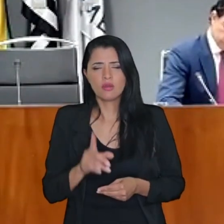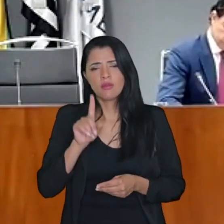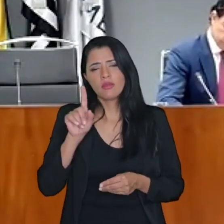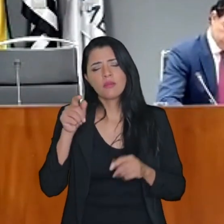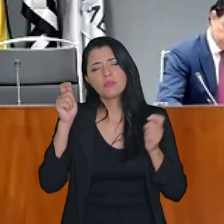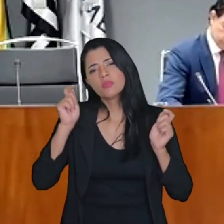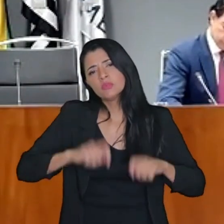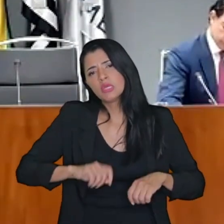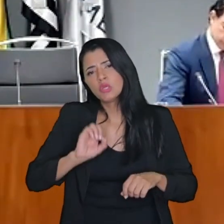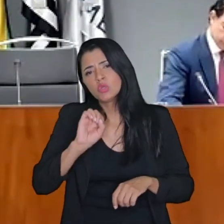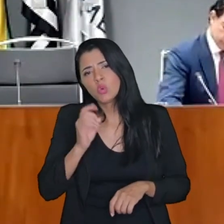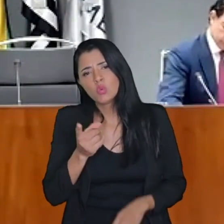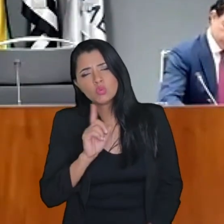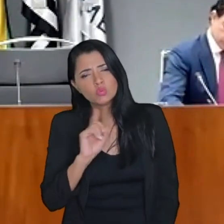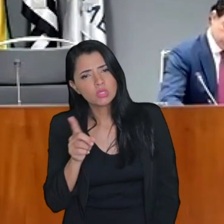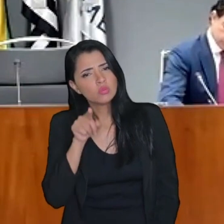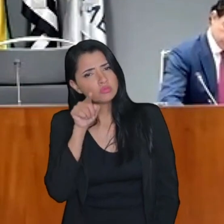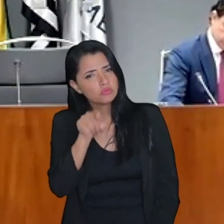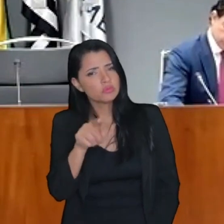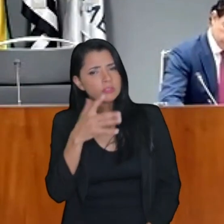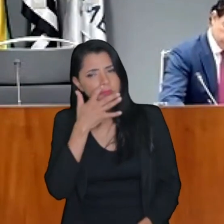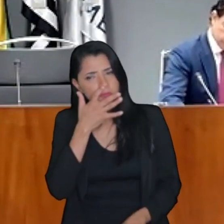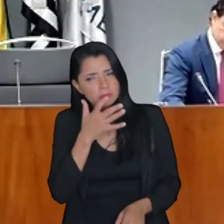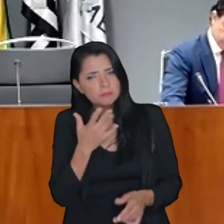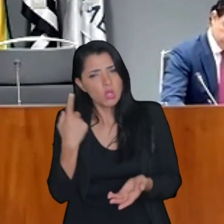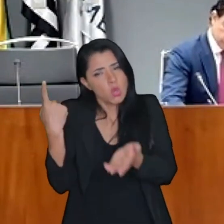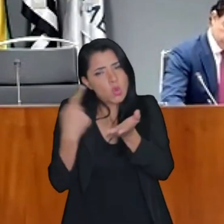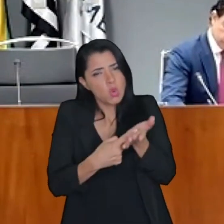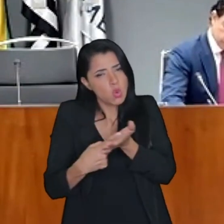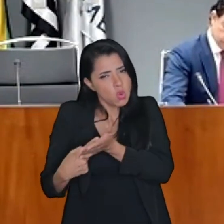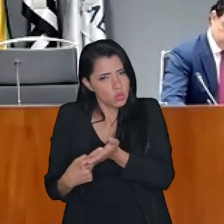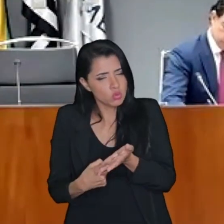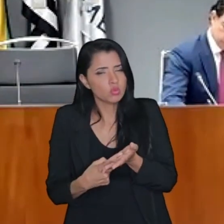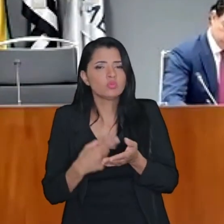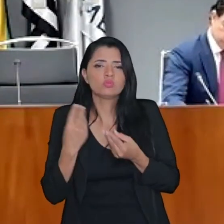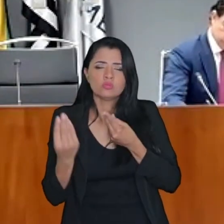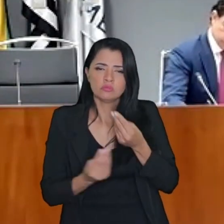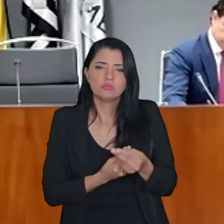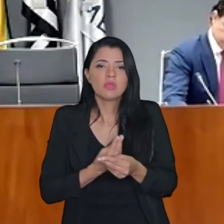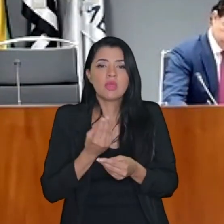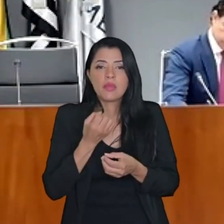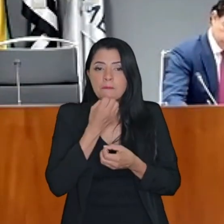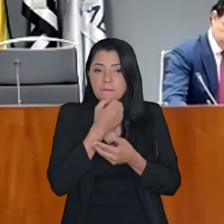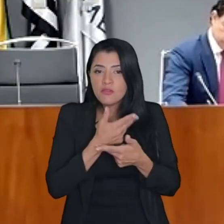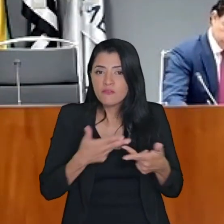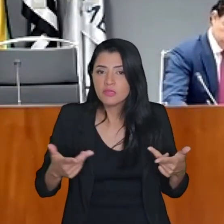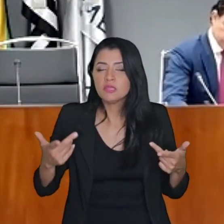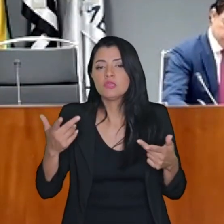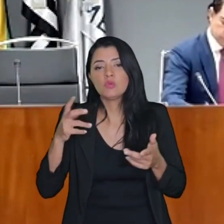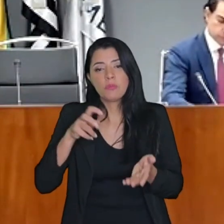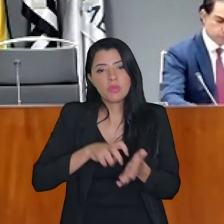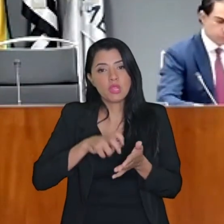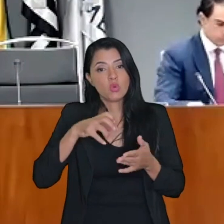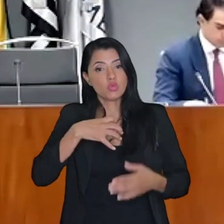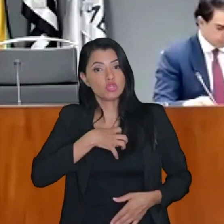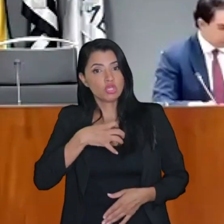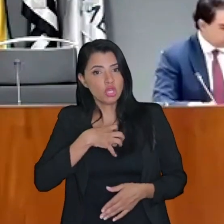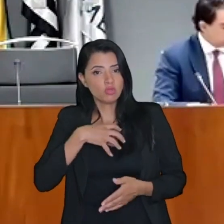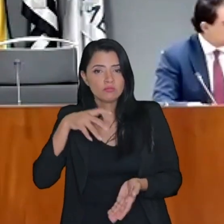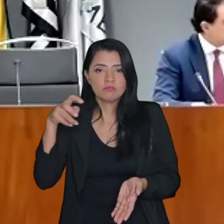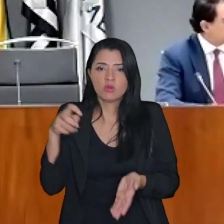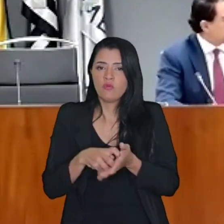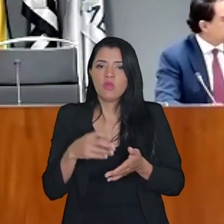da possibilidade ou não de você prever num acordo benefícios penais ou formas de execução da pena